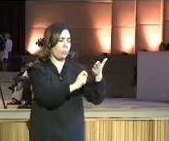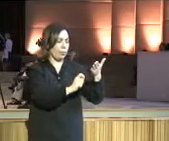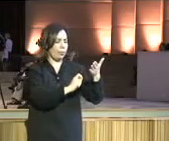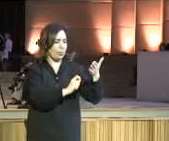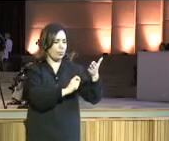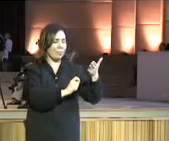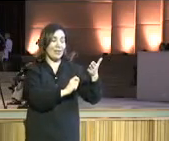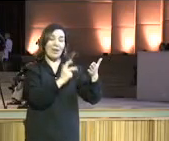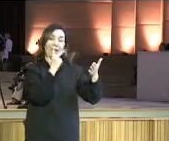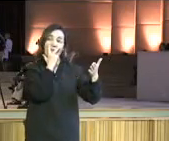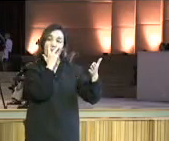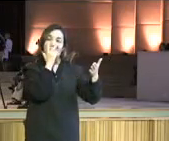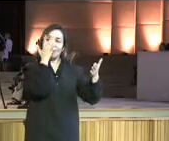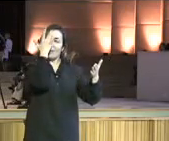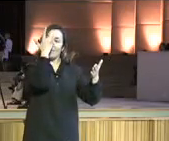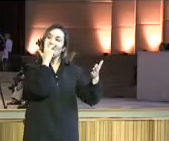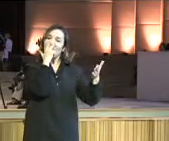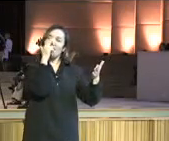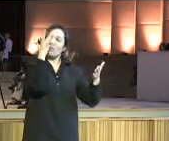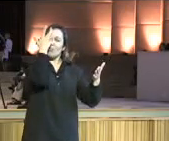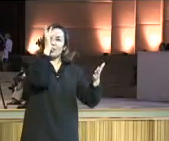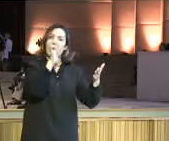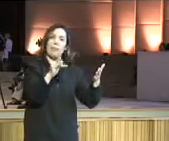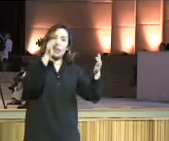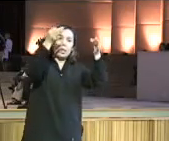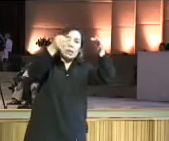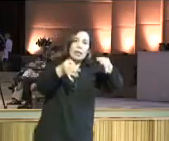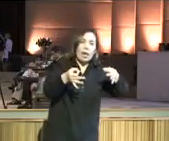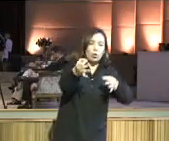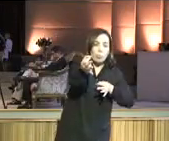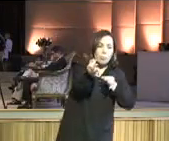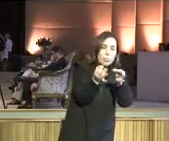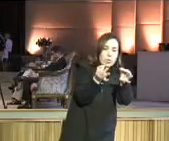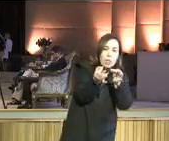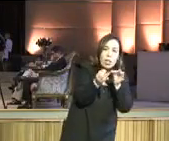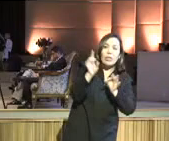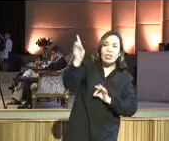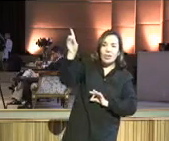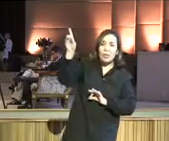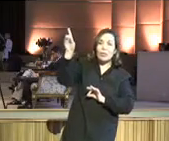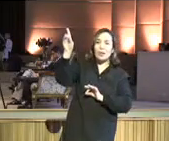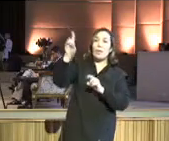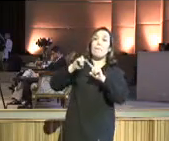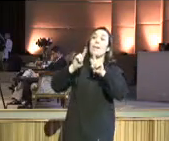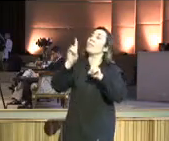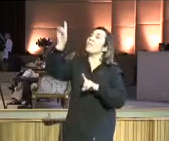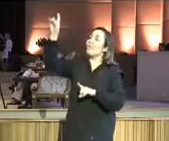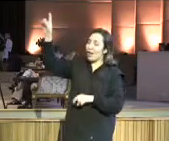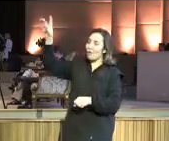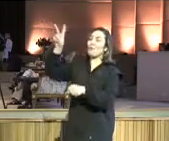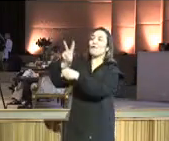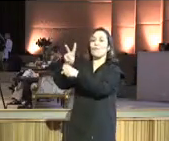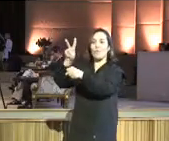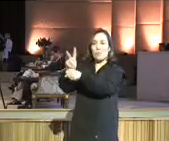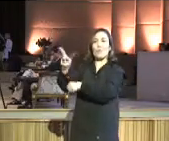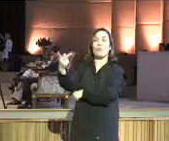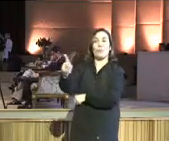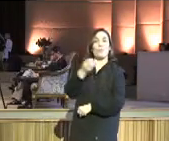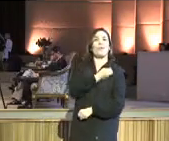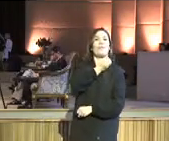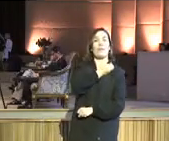conselhos militares, mas Deus já estava sendo o escudo de Davi naquele momento e naquela